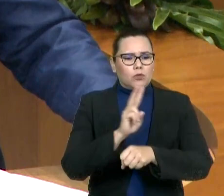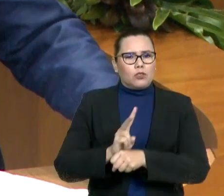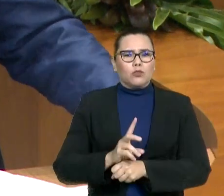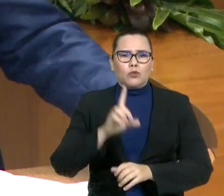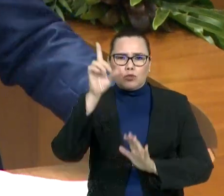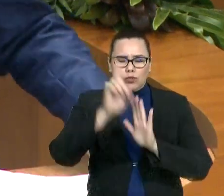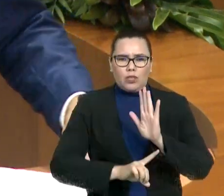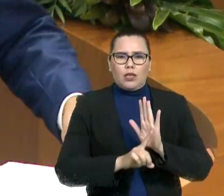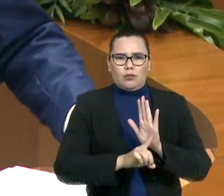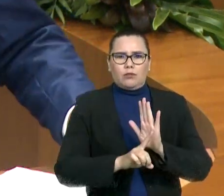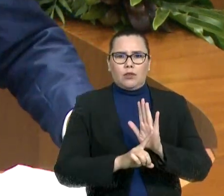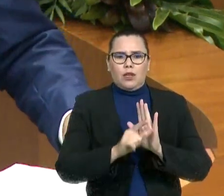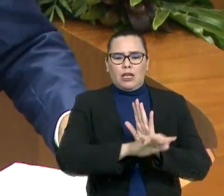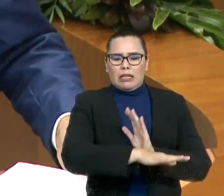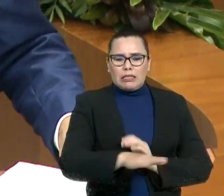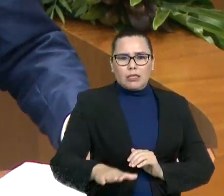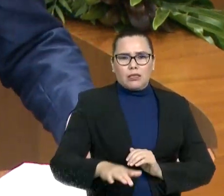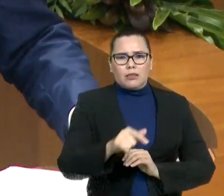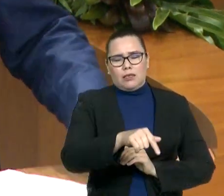Senhor presidente,